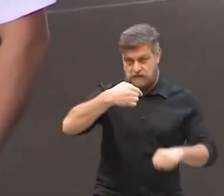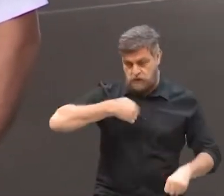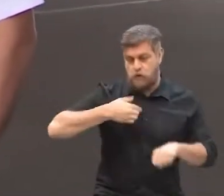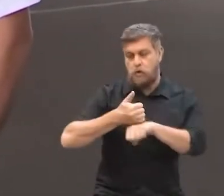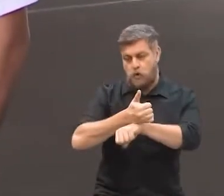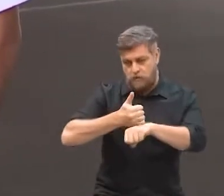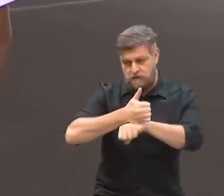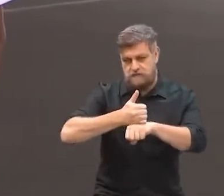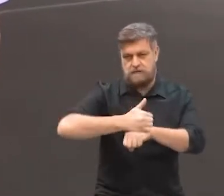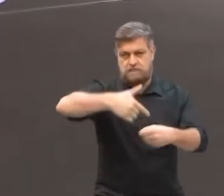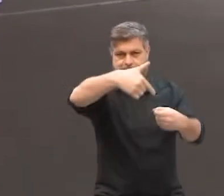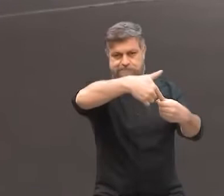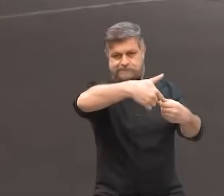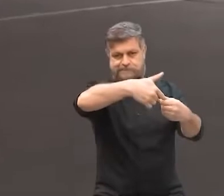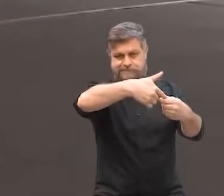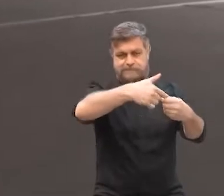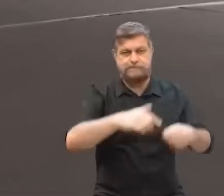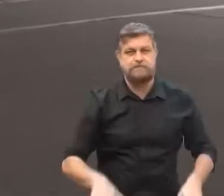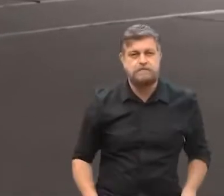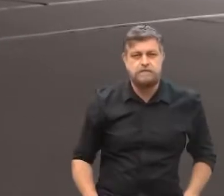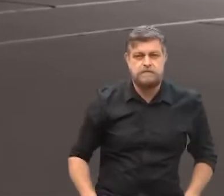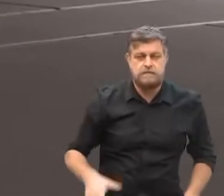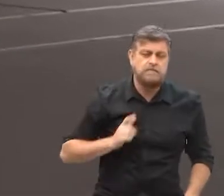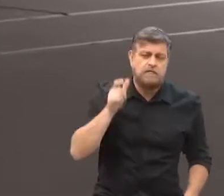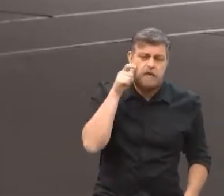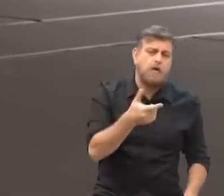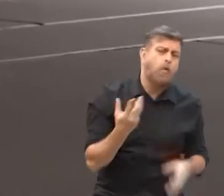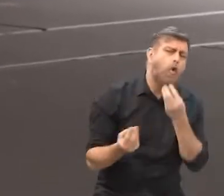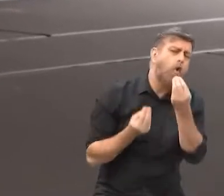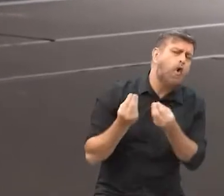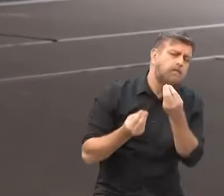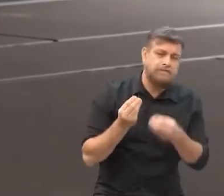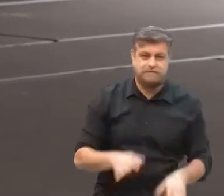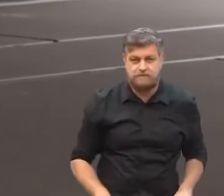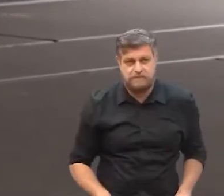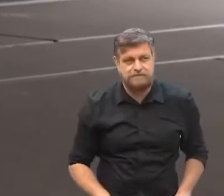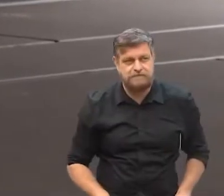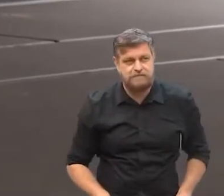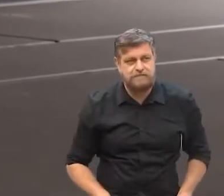Trabalho na área de frentista. Se interessou como por essa profissão?